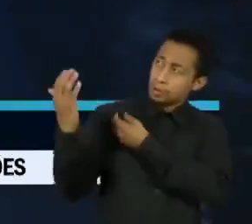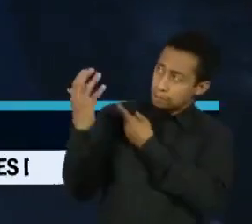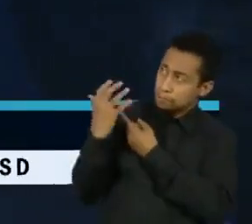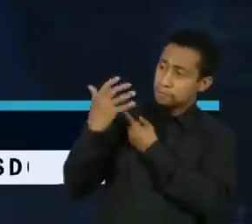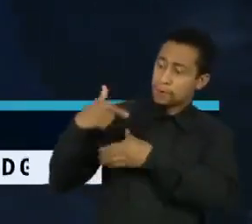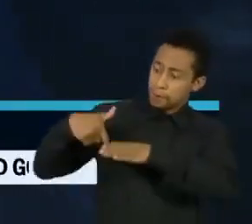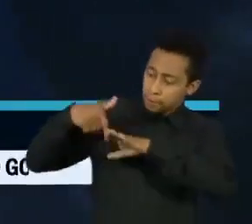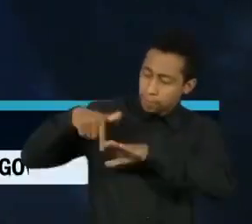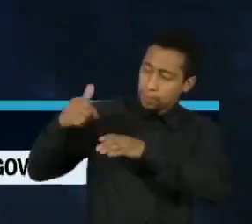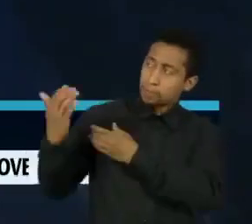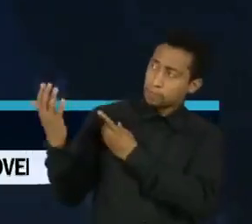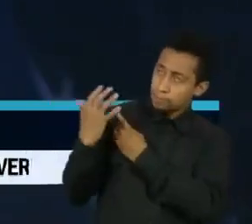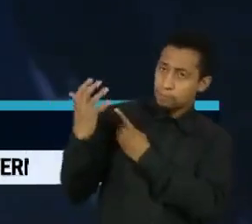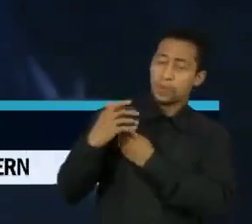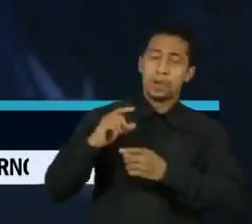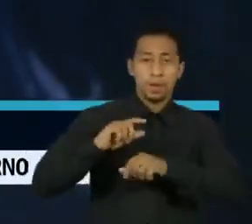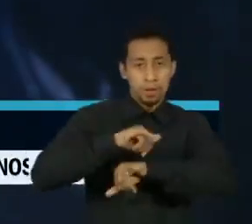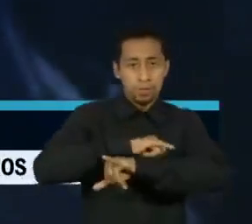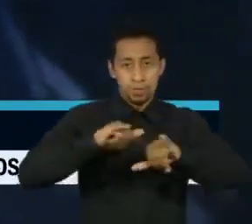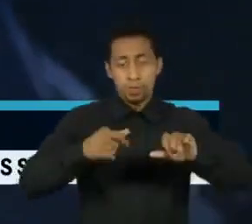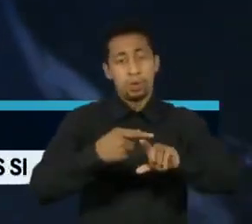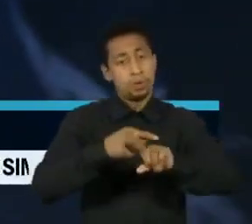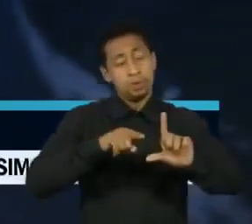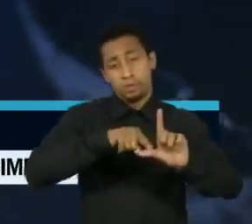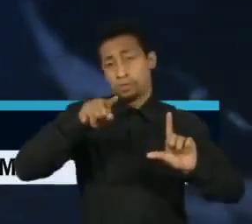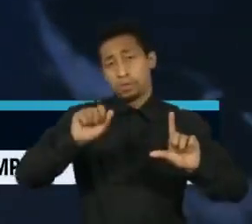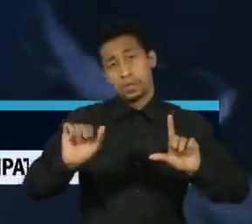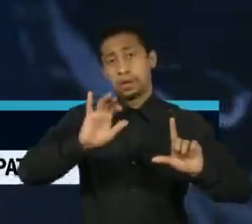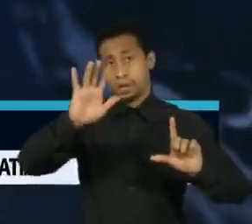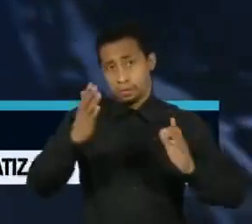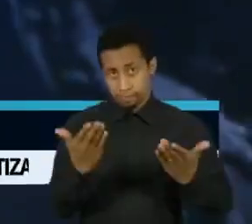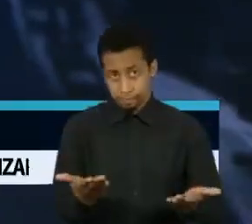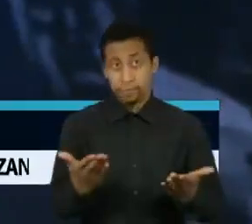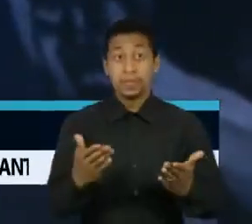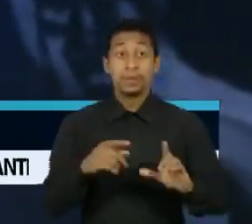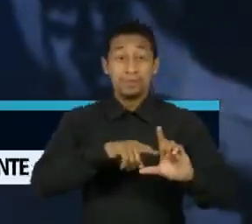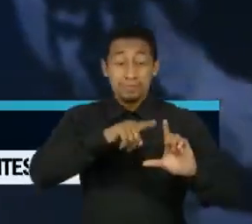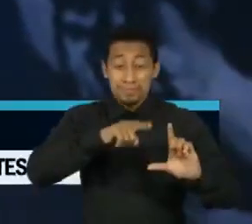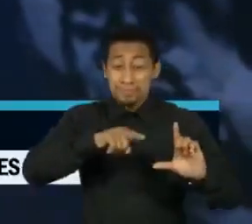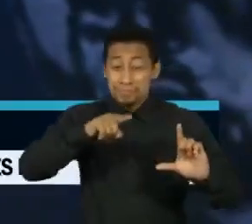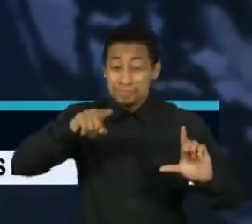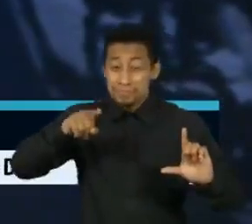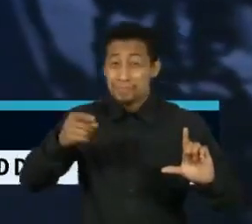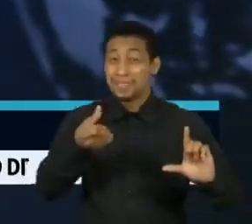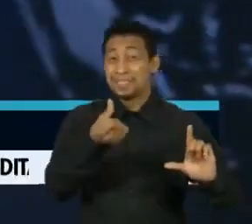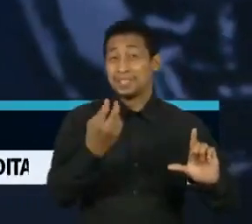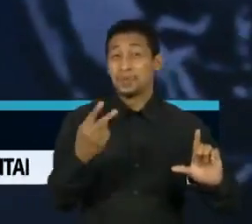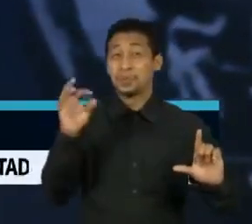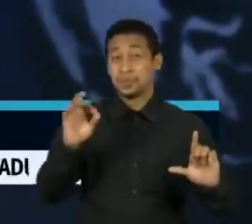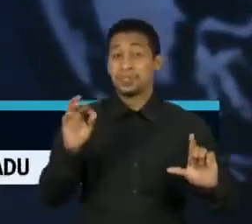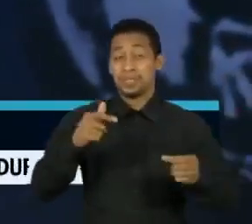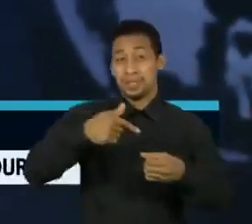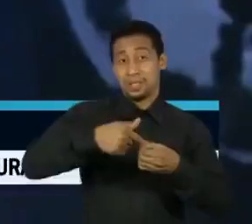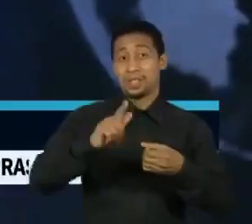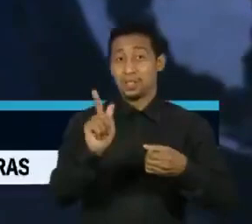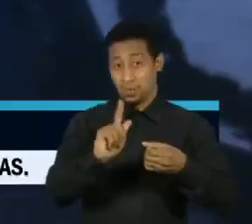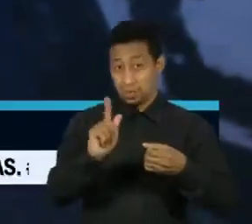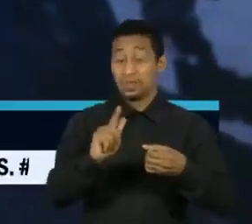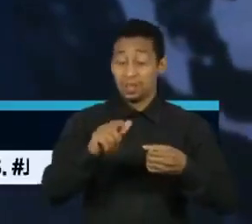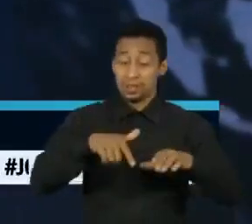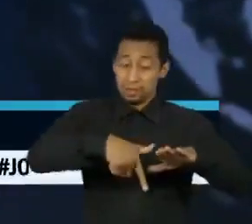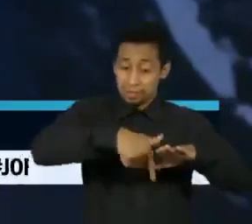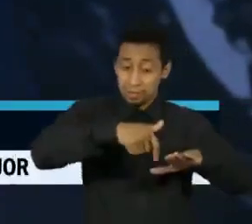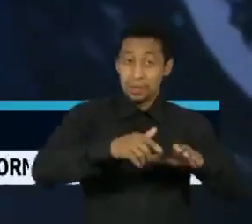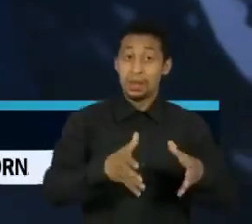afetado pelo crescimento do consumo mundial este ano o preço da gasolina já subiu se sentem dois por cento nas refinarias